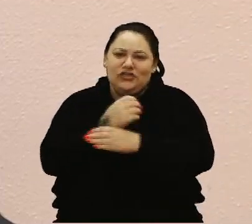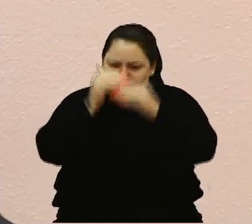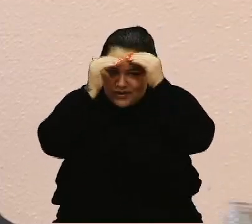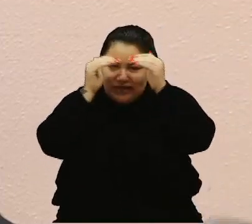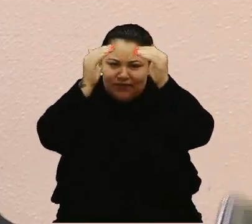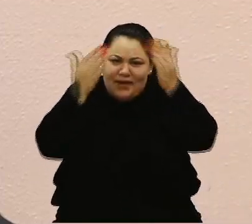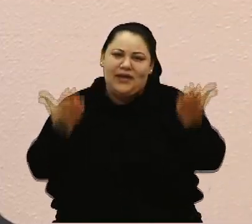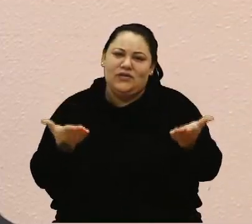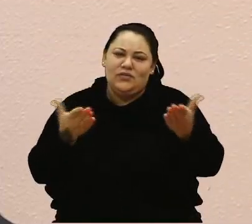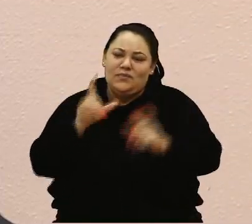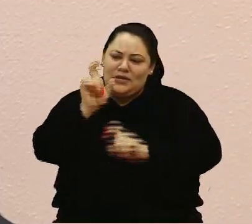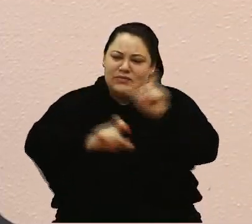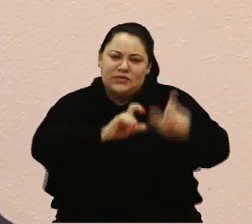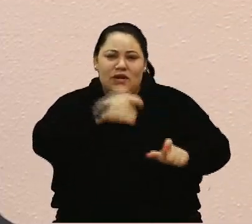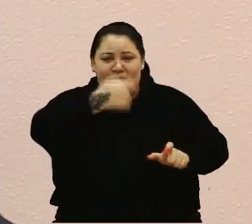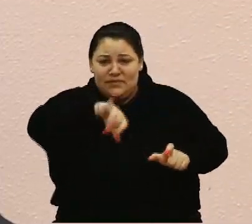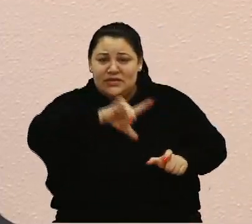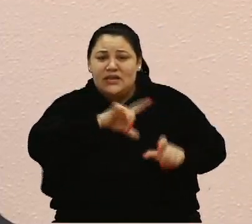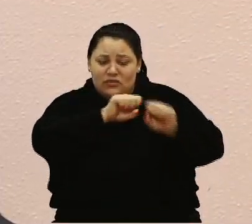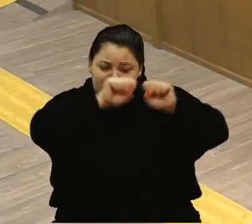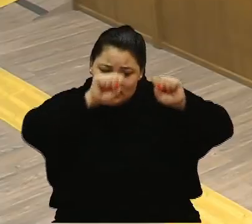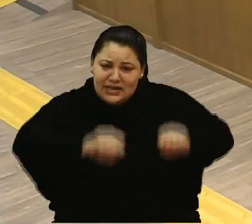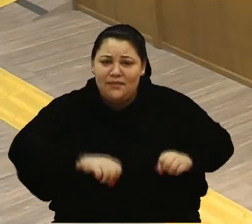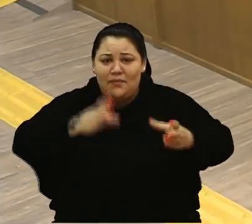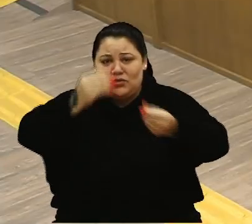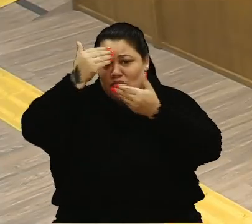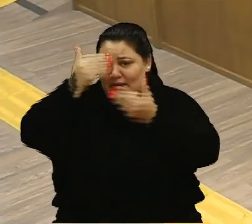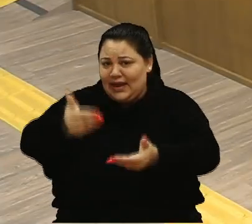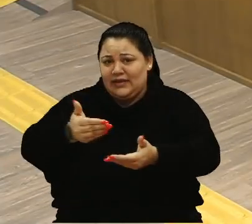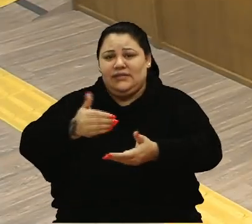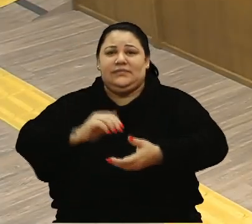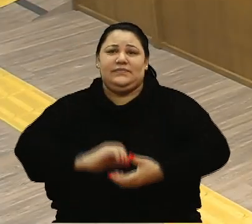dignidade para as pessoas que precisam do sistema. Muito obrigado.